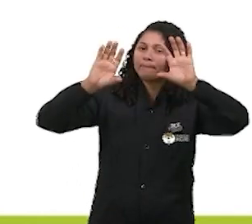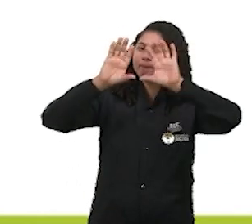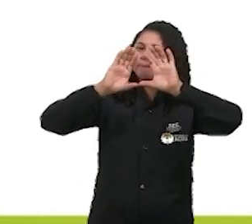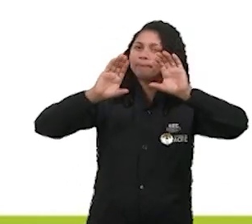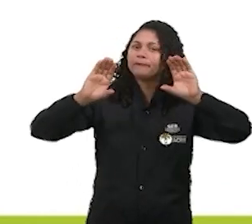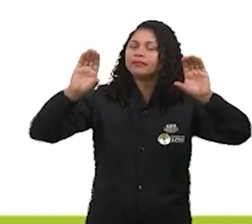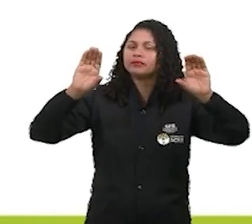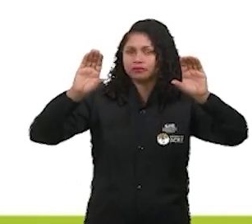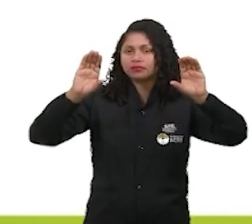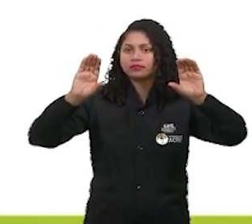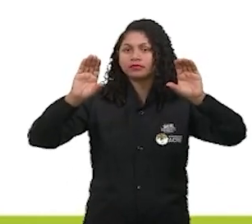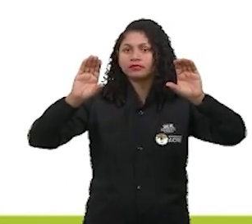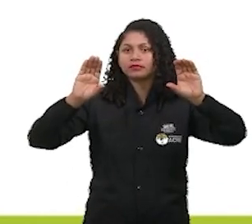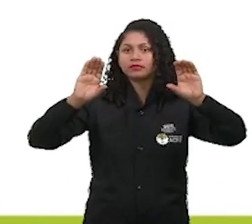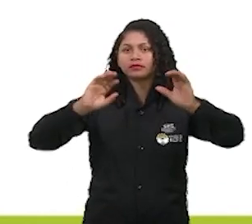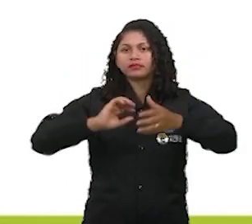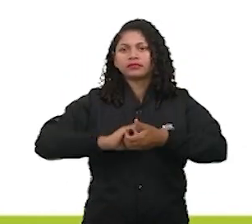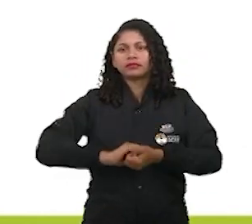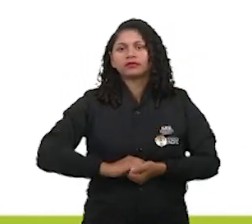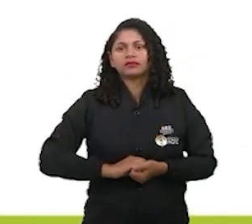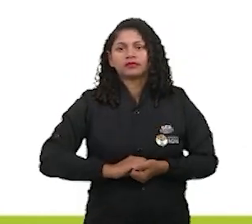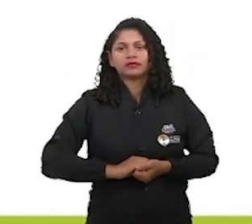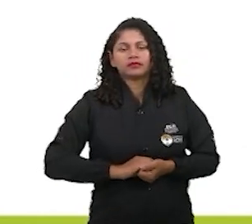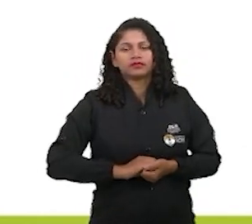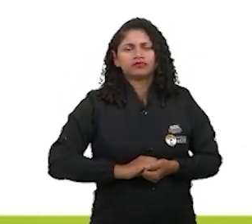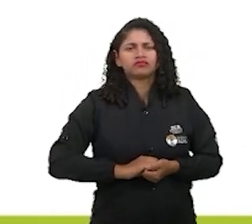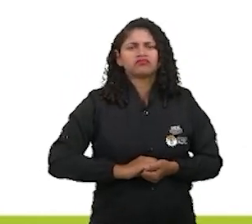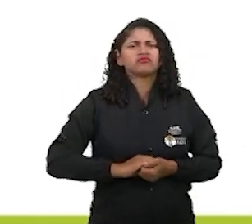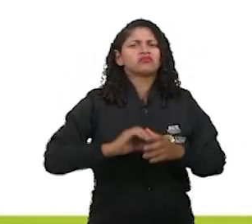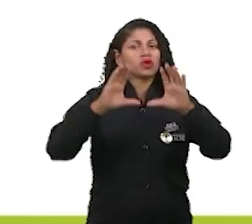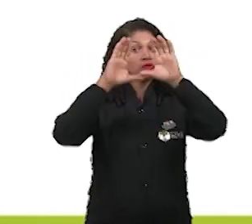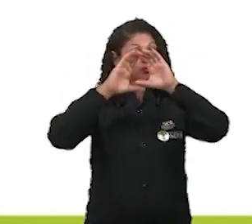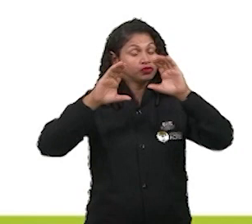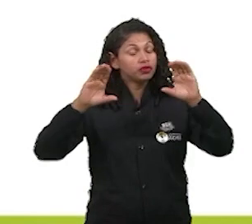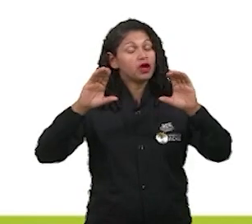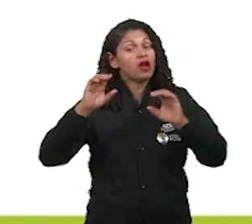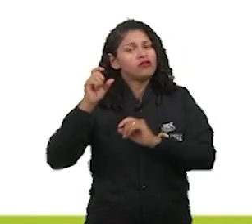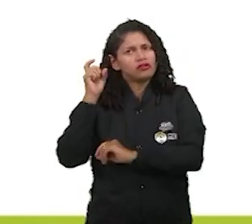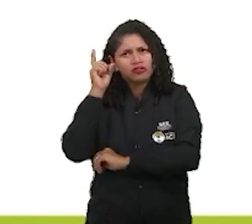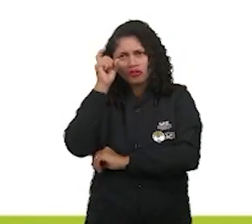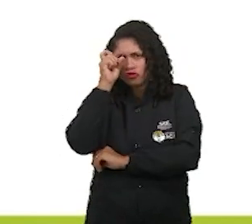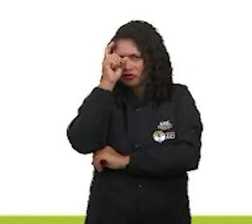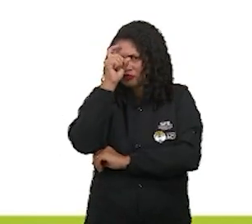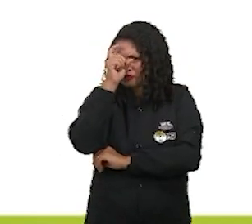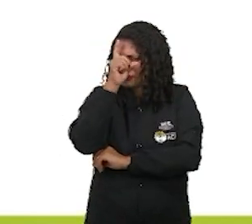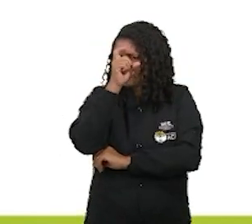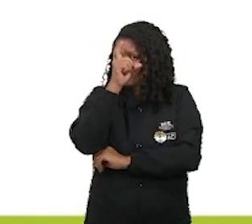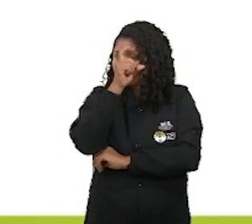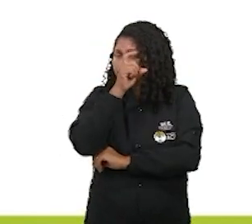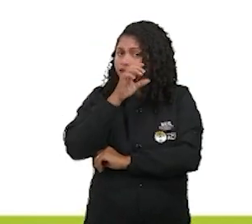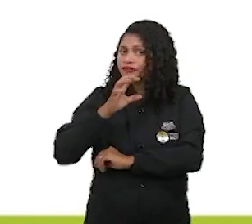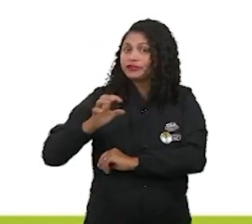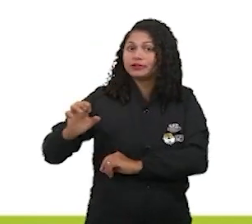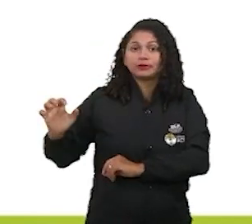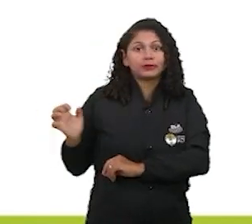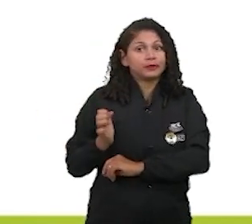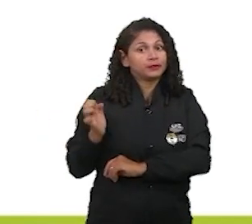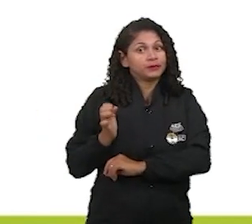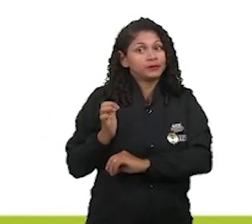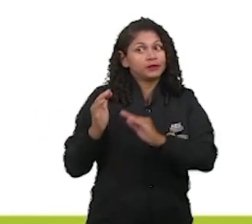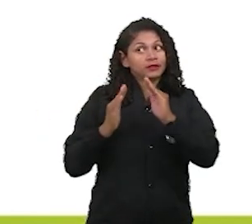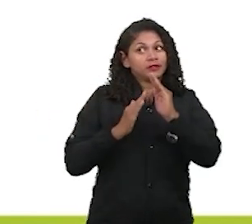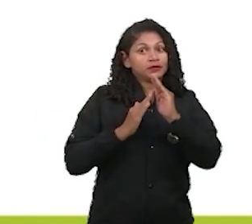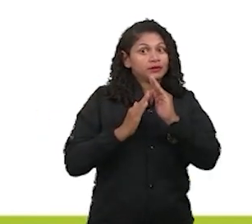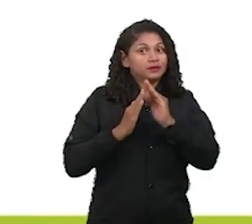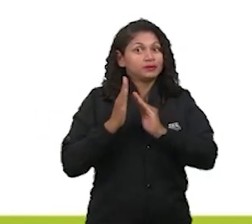rico no céu. Né? No céu é difícil passar um rico, mas é mais difícil ainda no poema dele um pobre